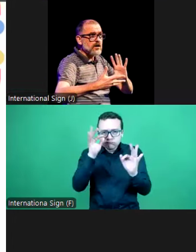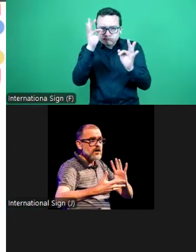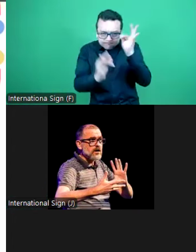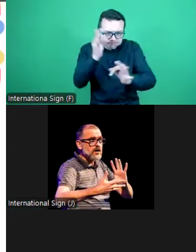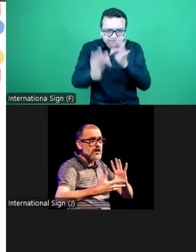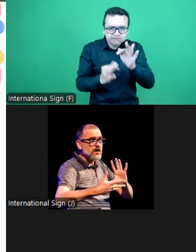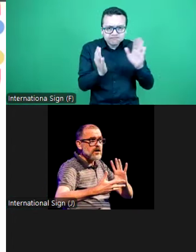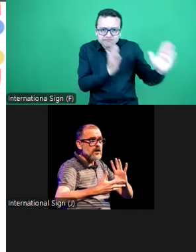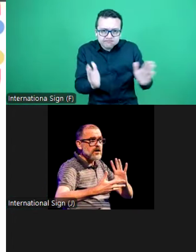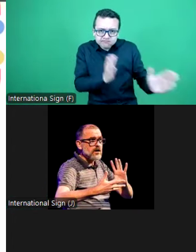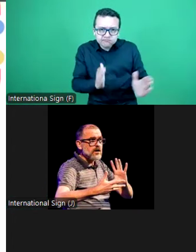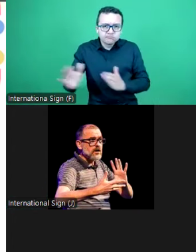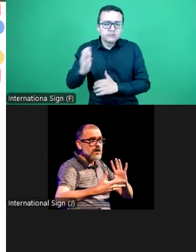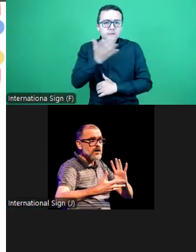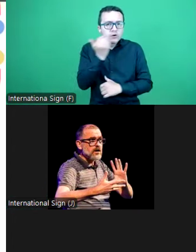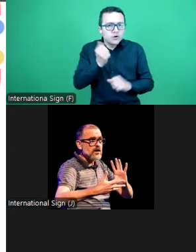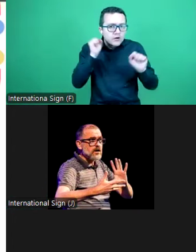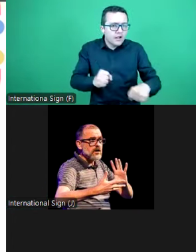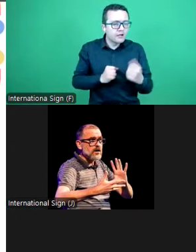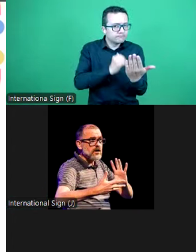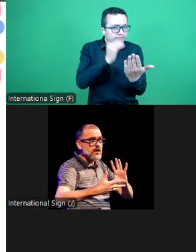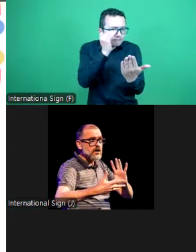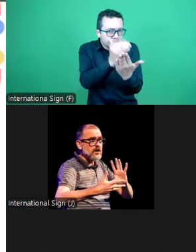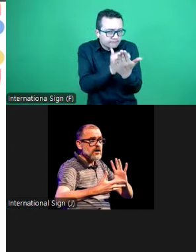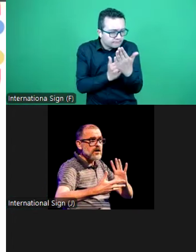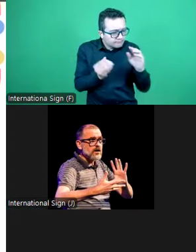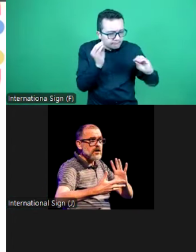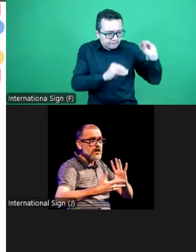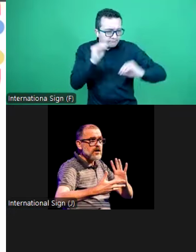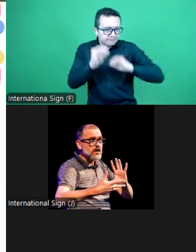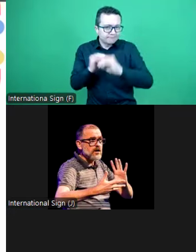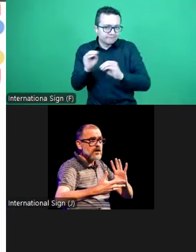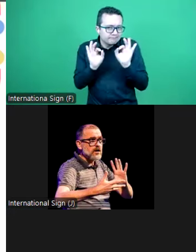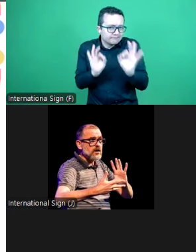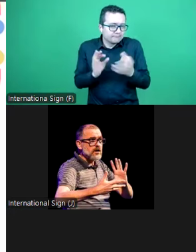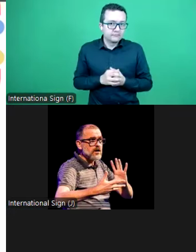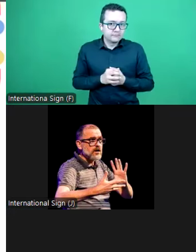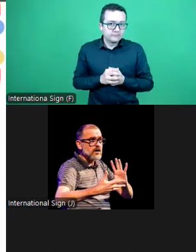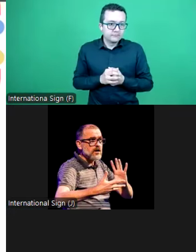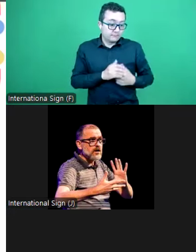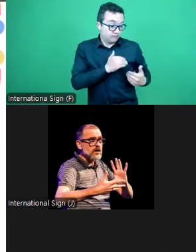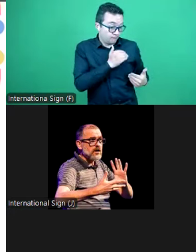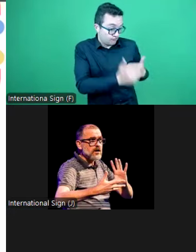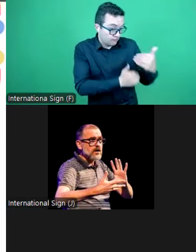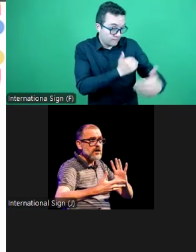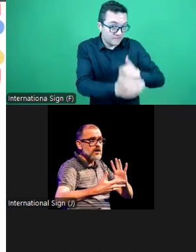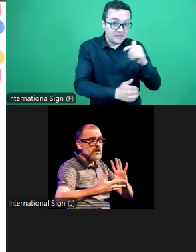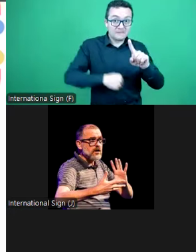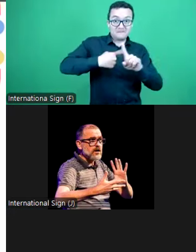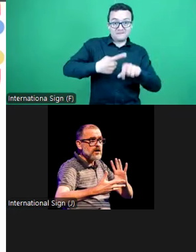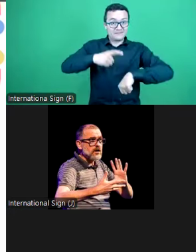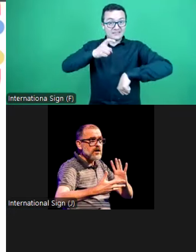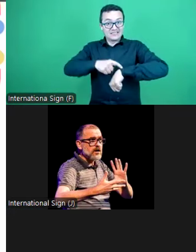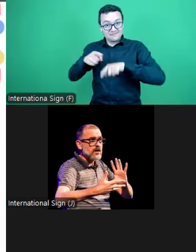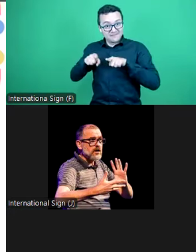meio da telesaúde, mas, ao mesmo tempo, também evitando deslocamento desnecessário, né, de pacientes que vivem em